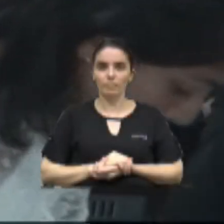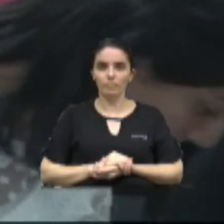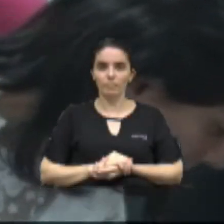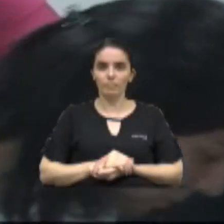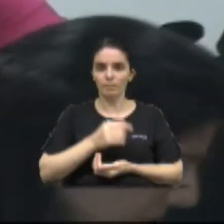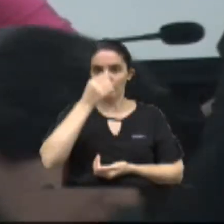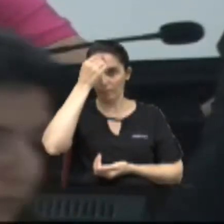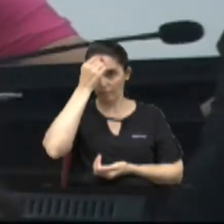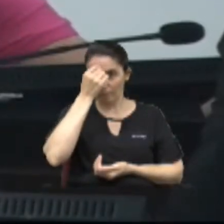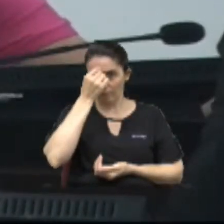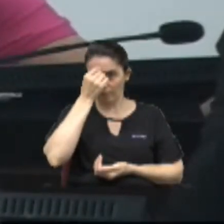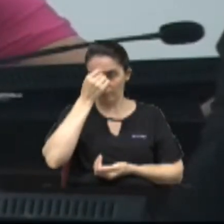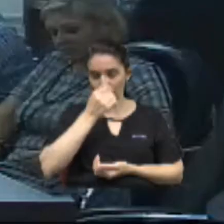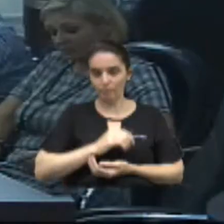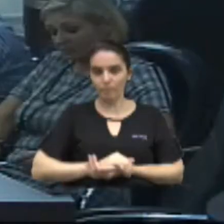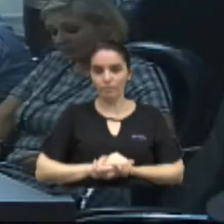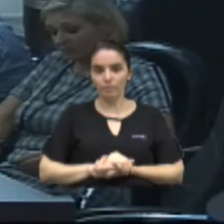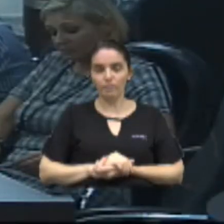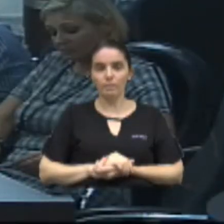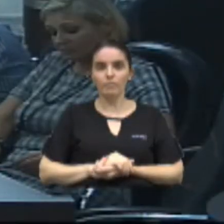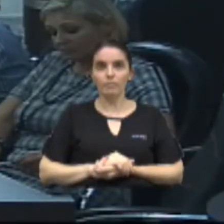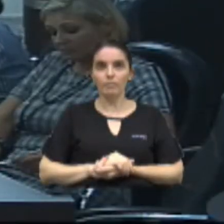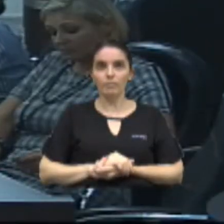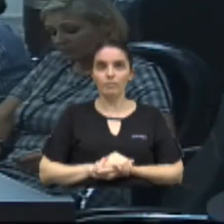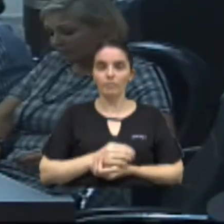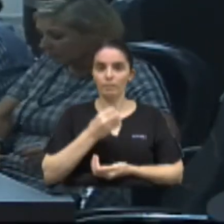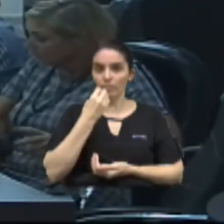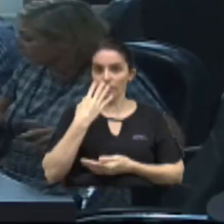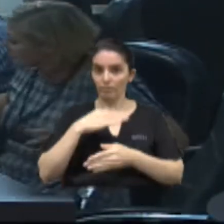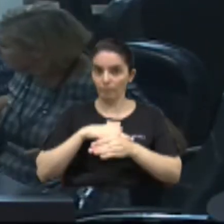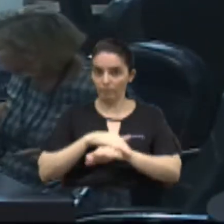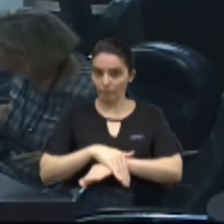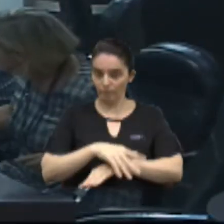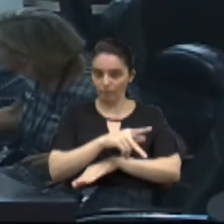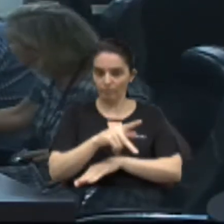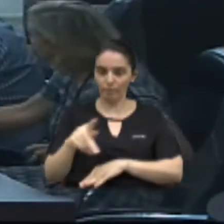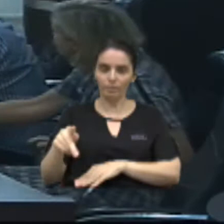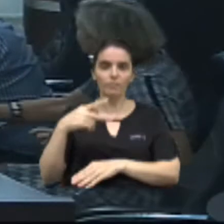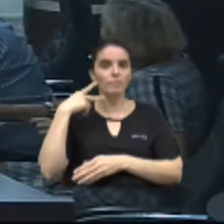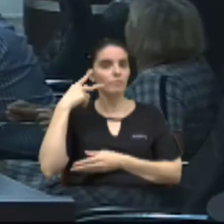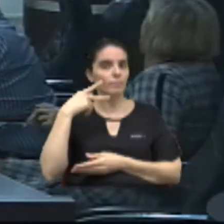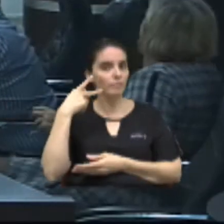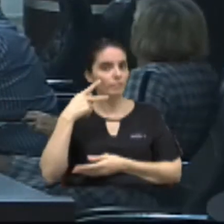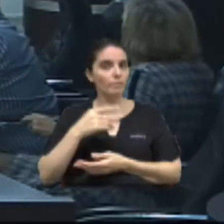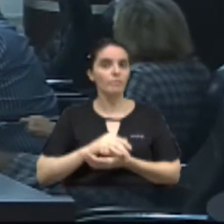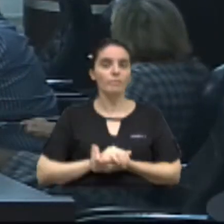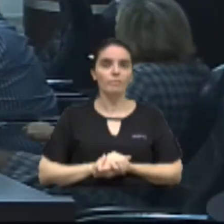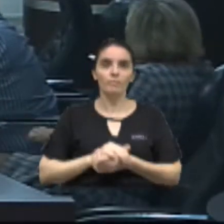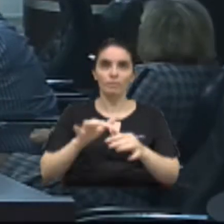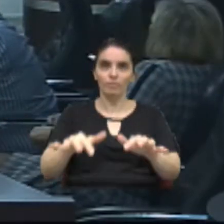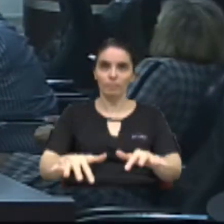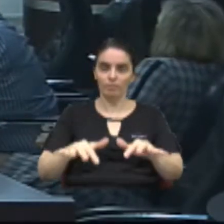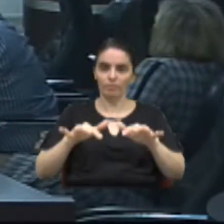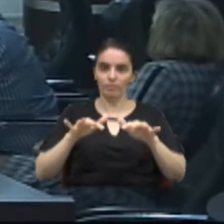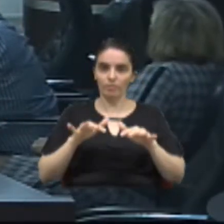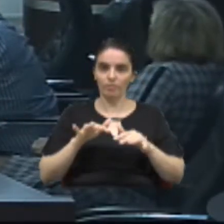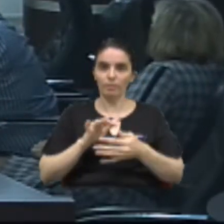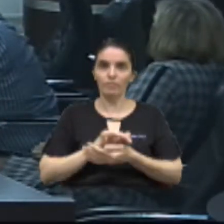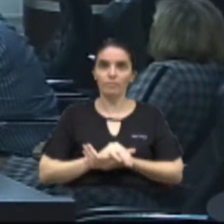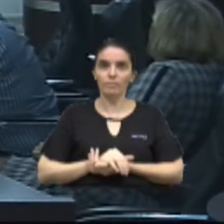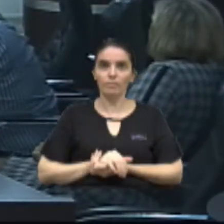Rafael Camargo. Boa noite, presidente, nobres colegas, público presente. Acho